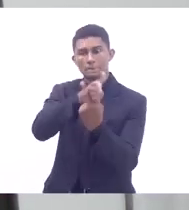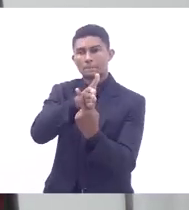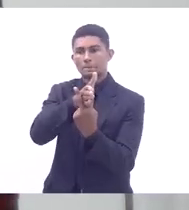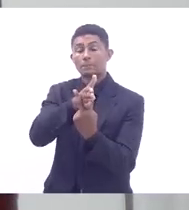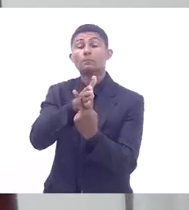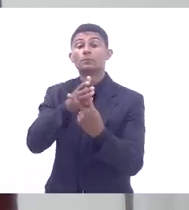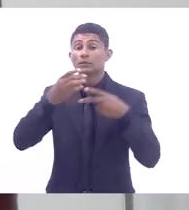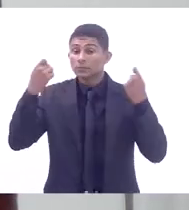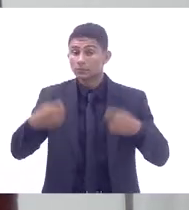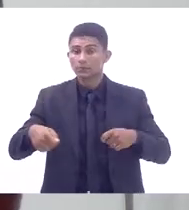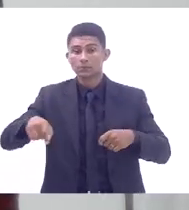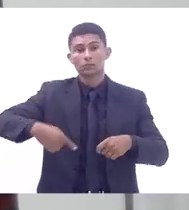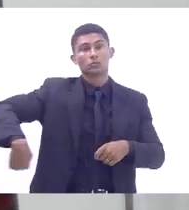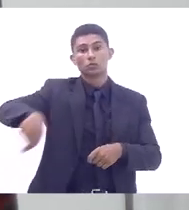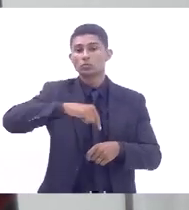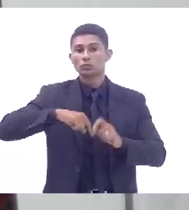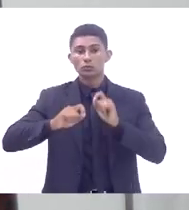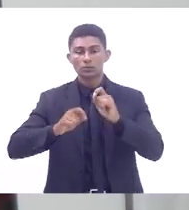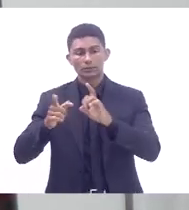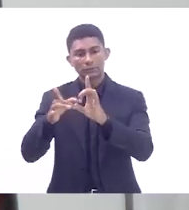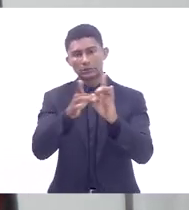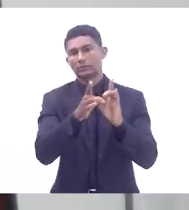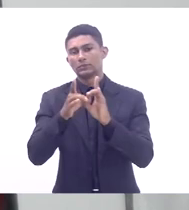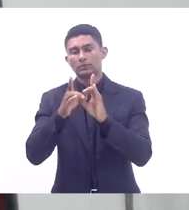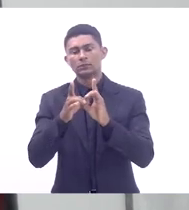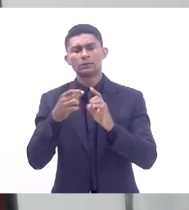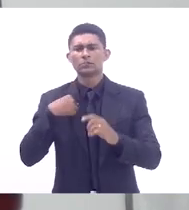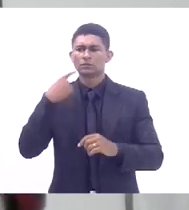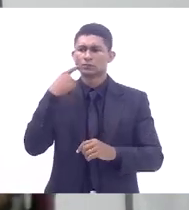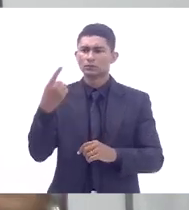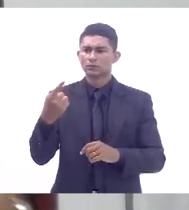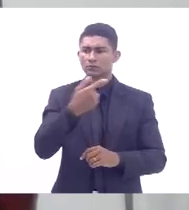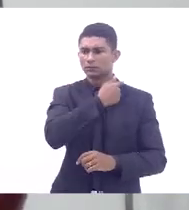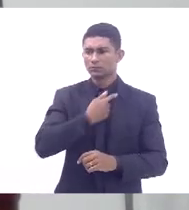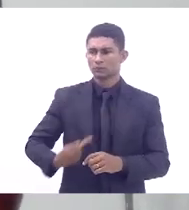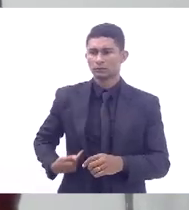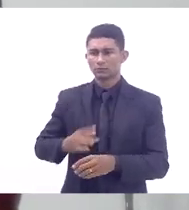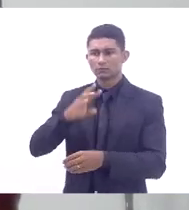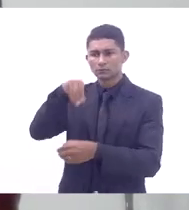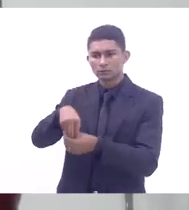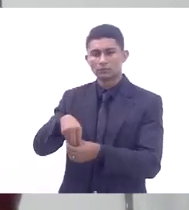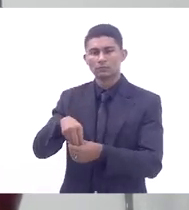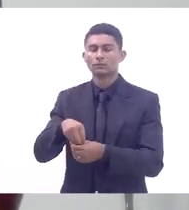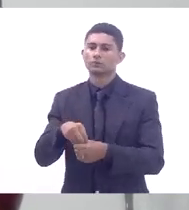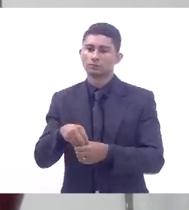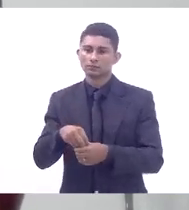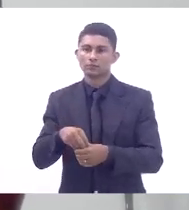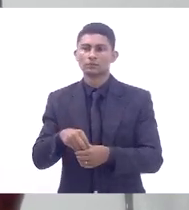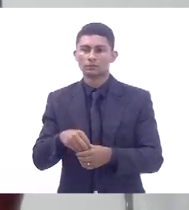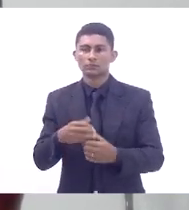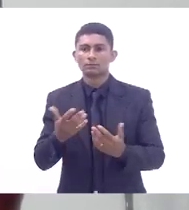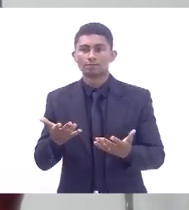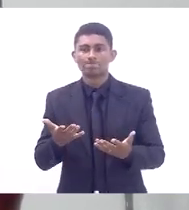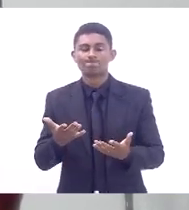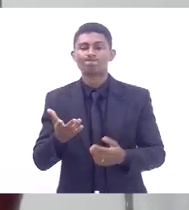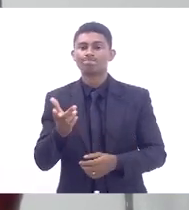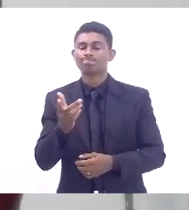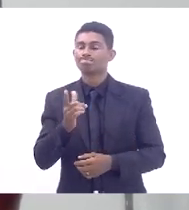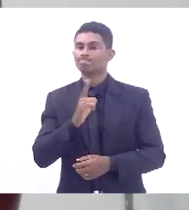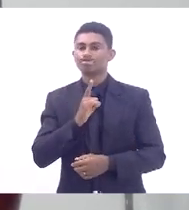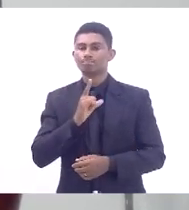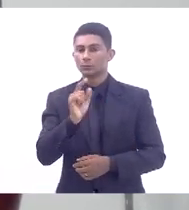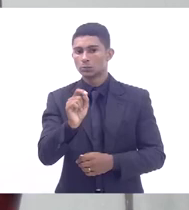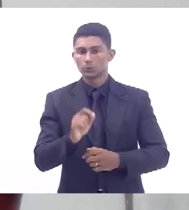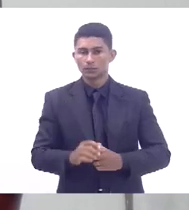fizesse uma força-tarefa EA gente já viu que dentro do governo né com toda alimentação que o nosso magnífico que falou a gente